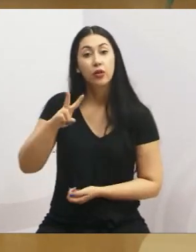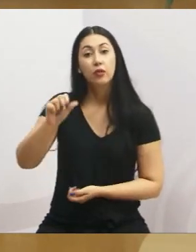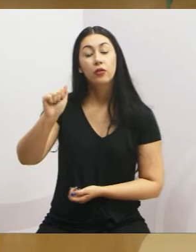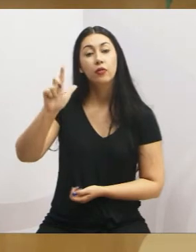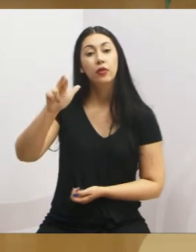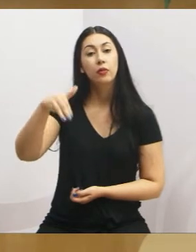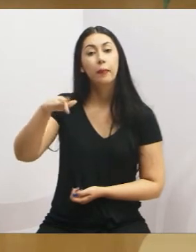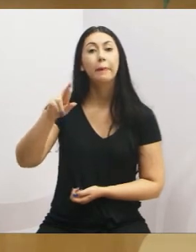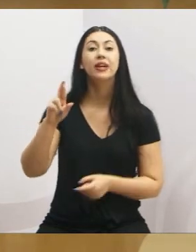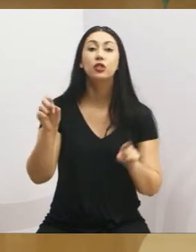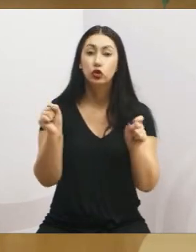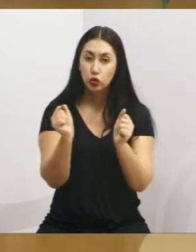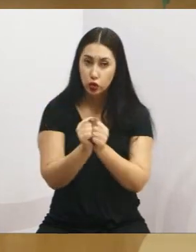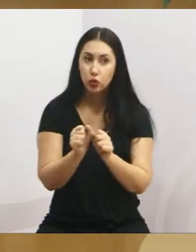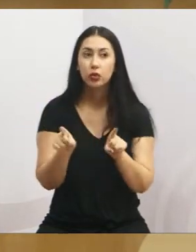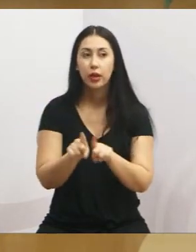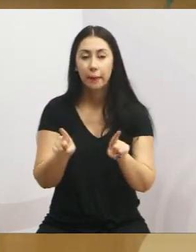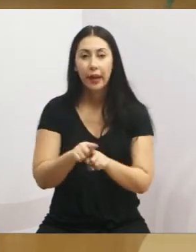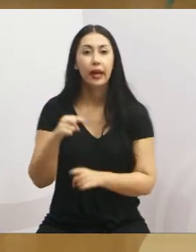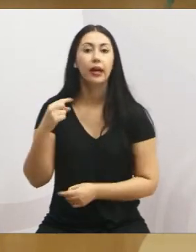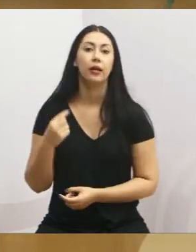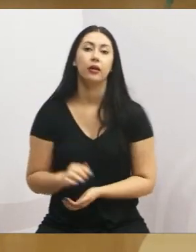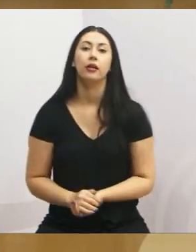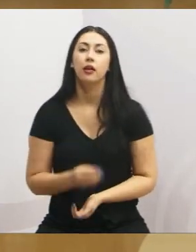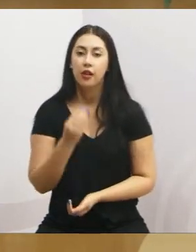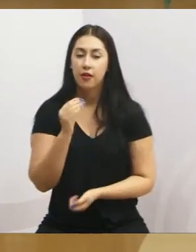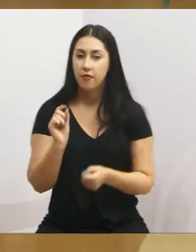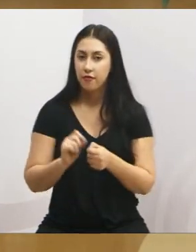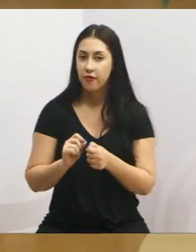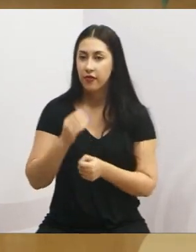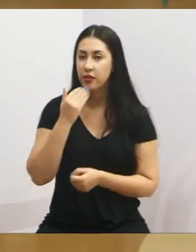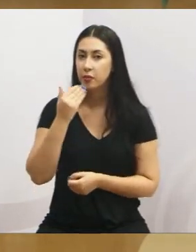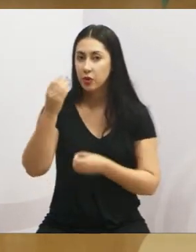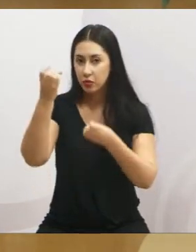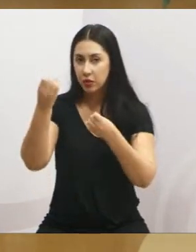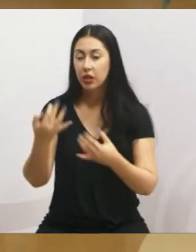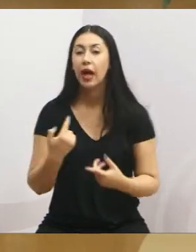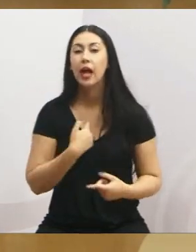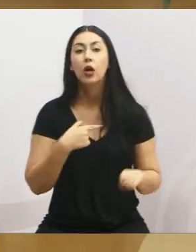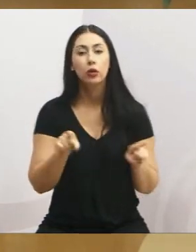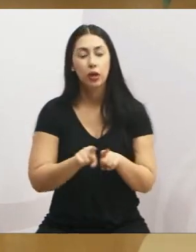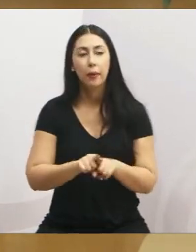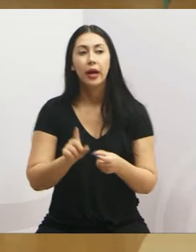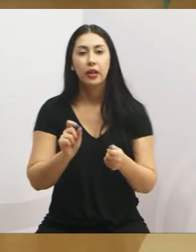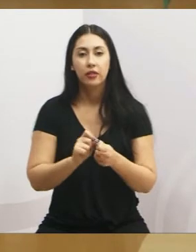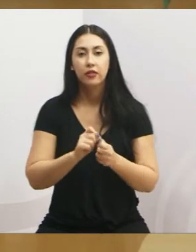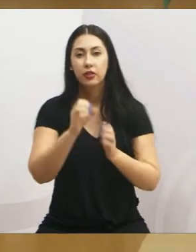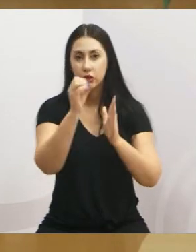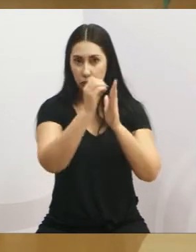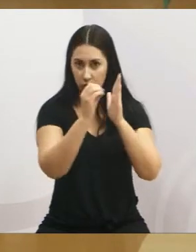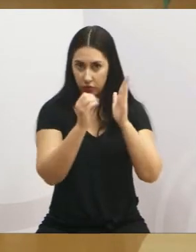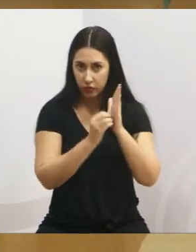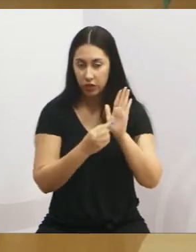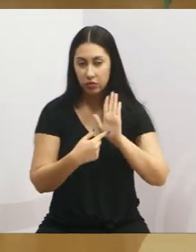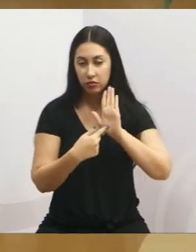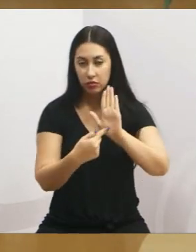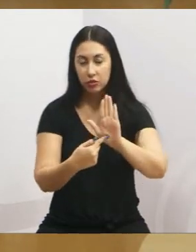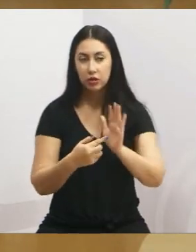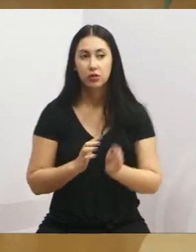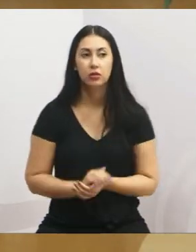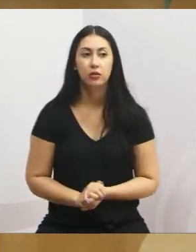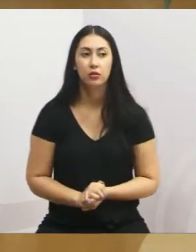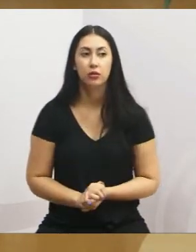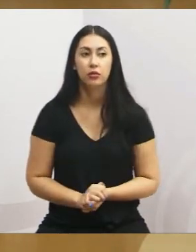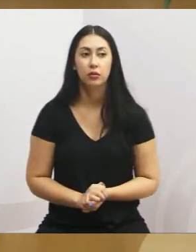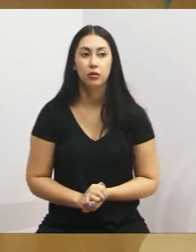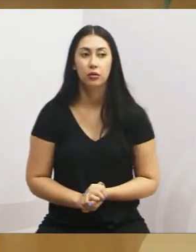também presente, nós combinamos, o vereador fez um pedido de informações, eu fiz um ofício que a técnica acabou de colocar,